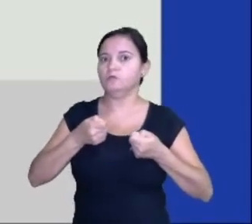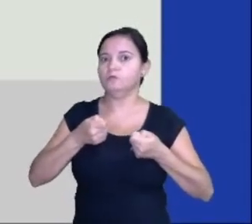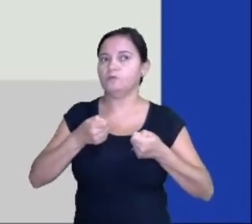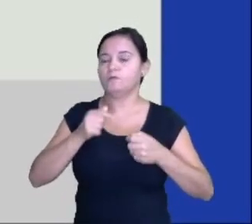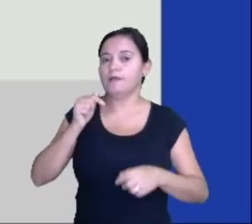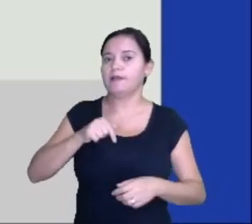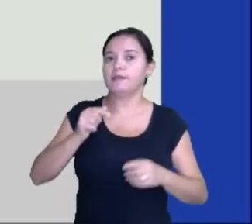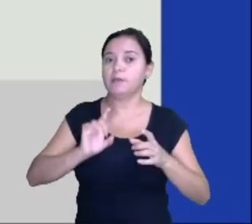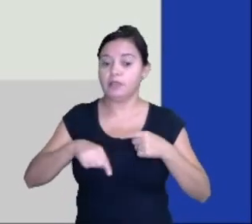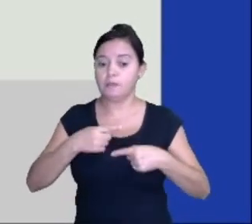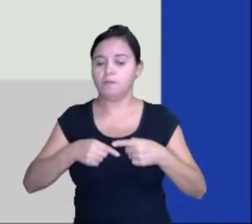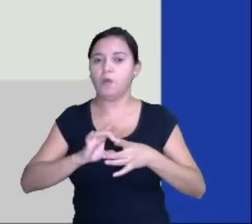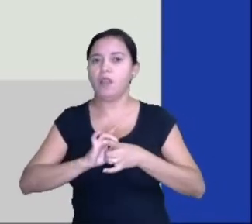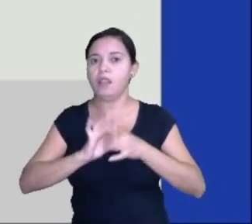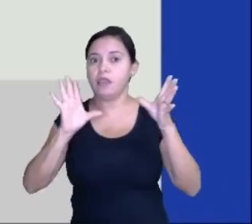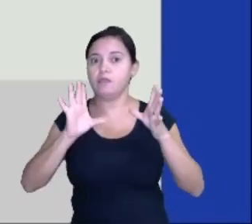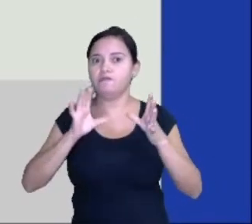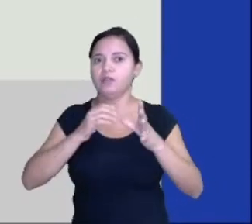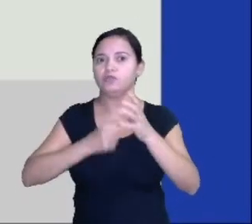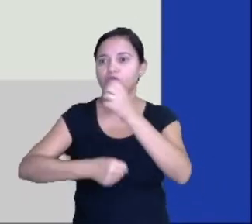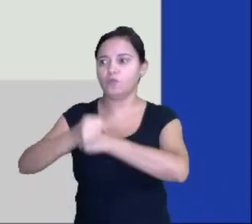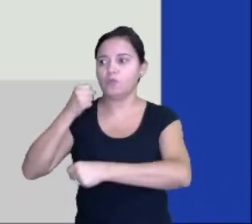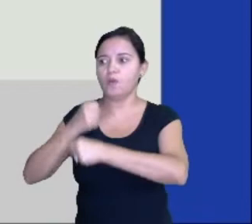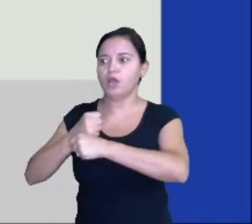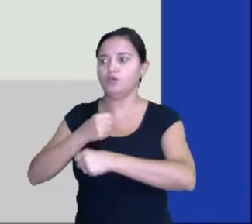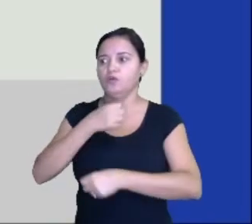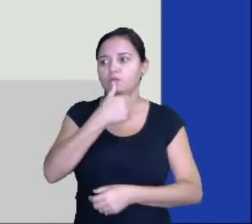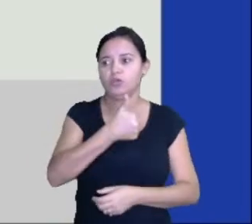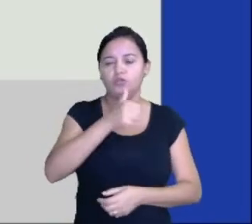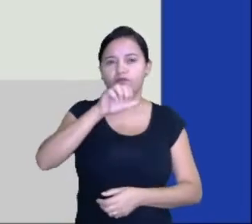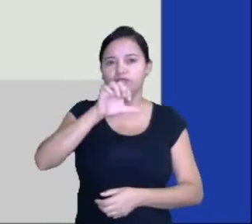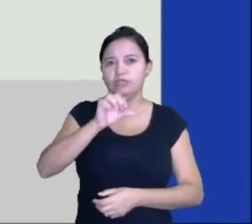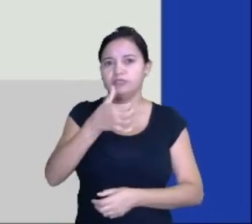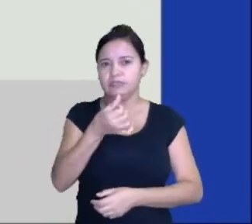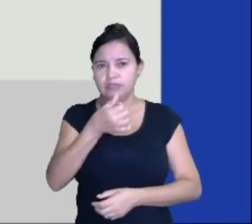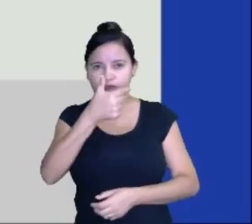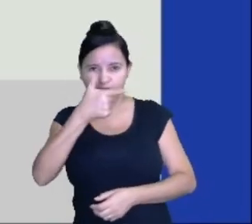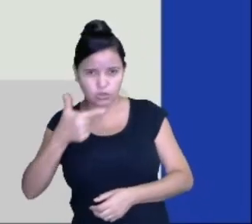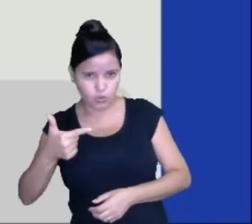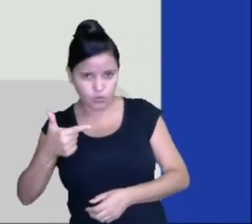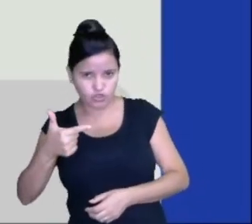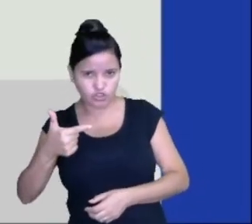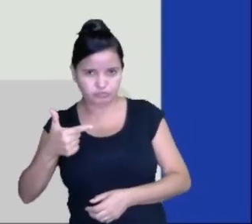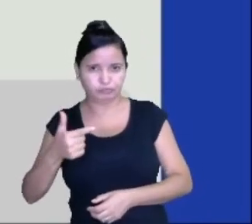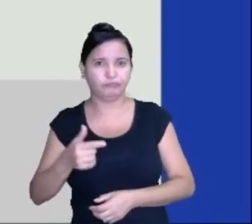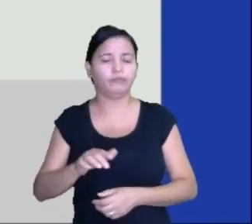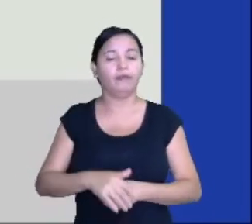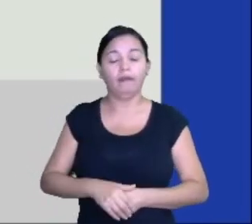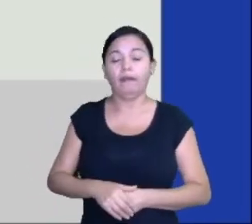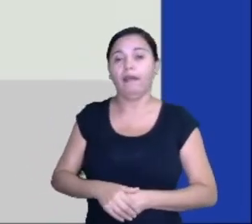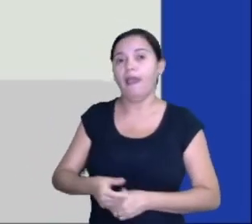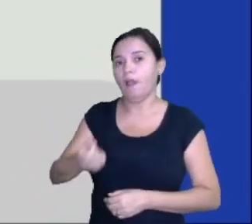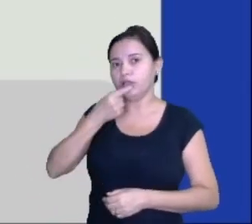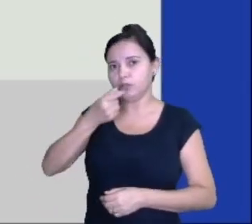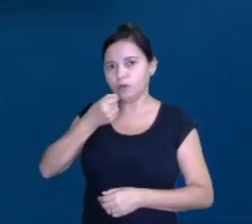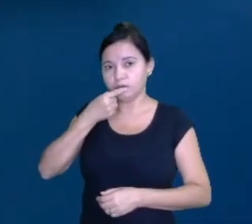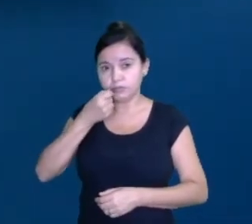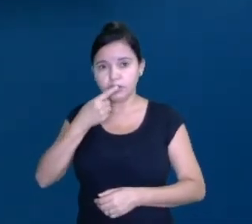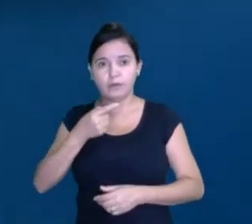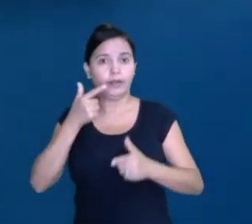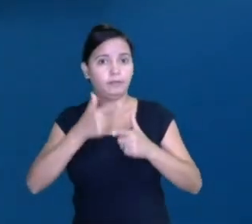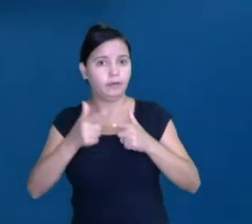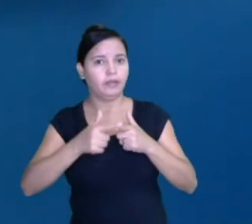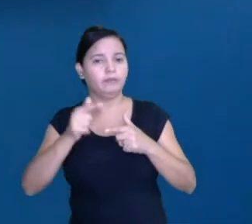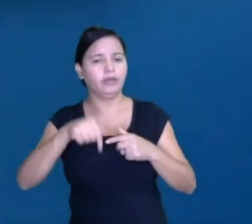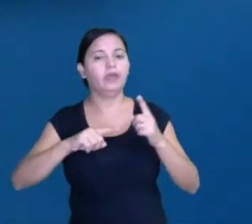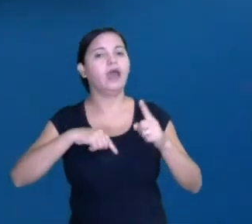disponibilizada em 1962. Assim como usar a minissaia era tabu, tomar anticoncepcional também